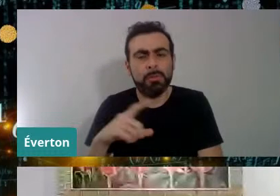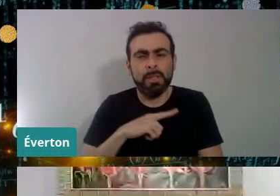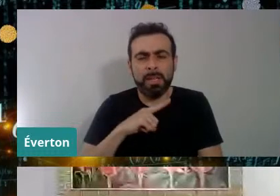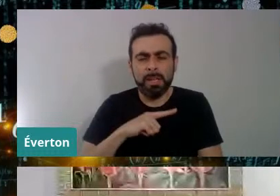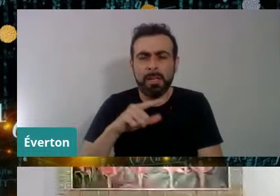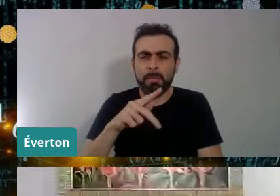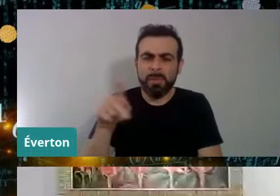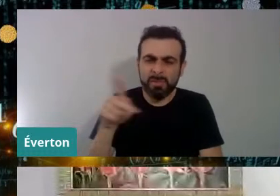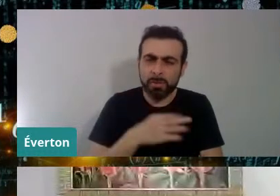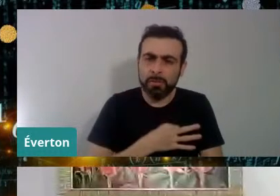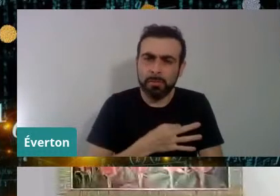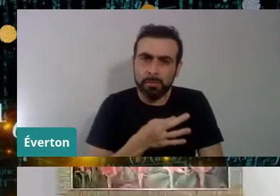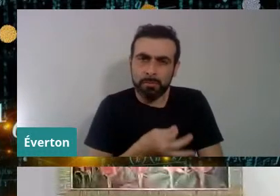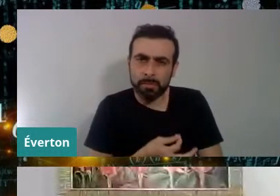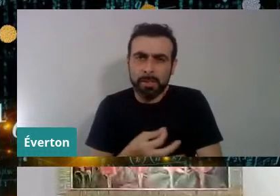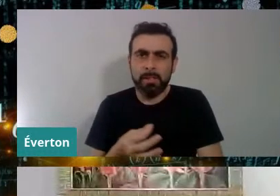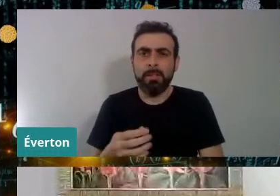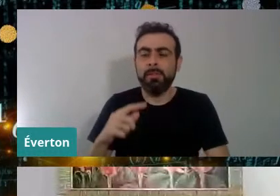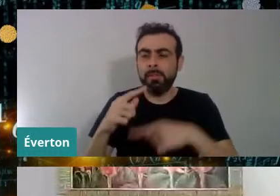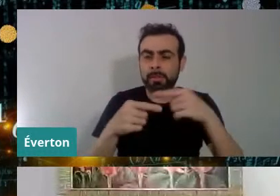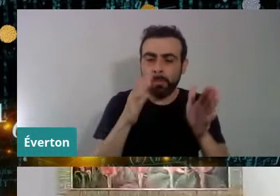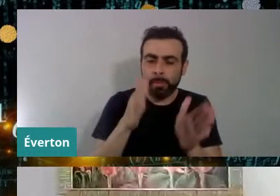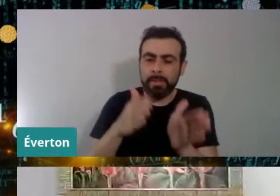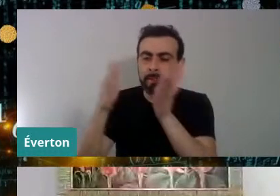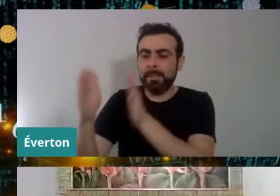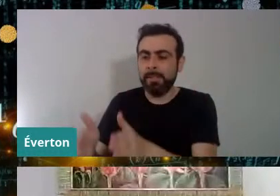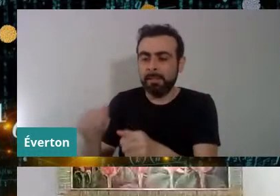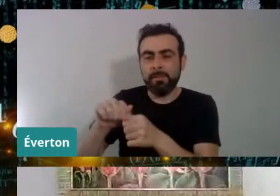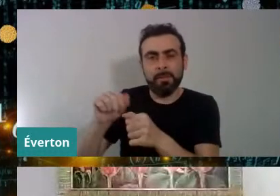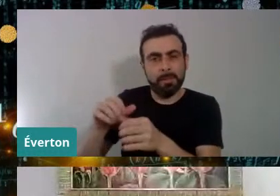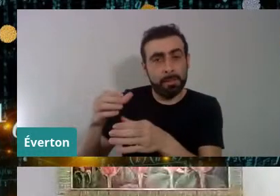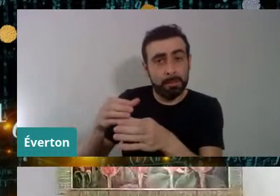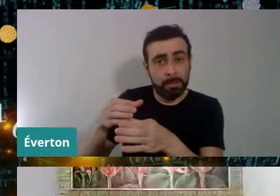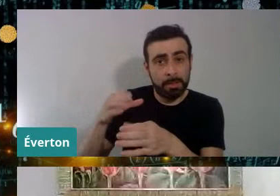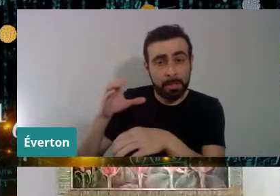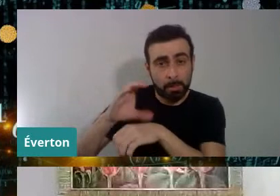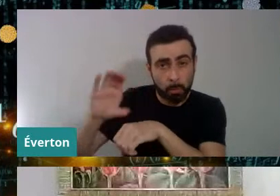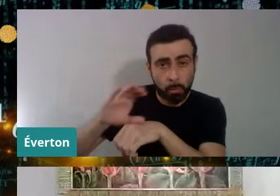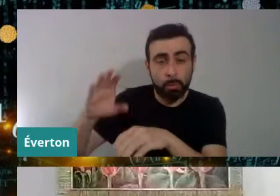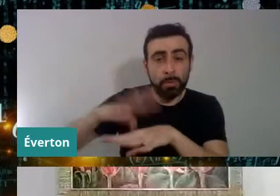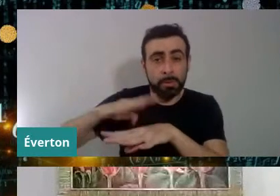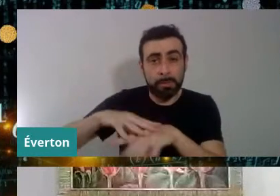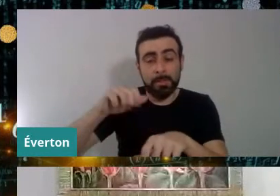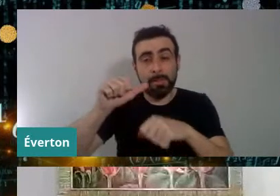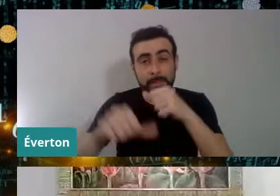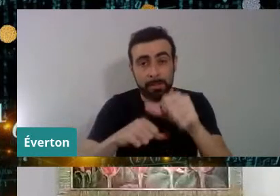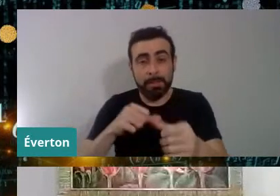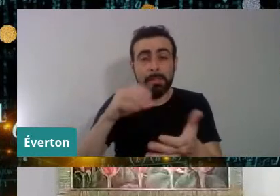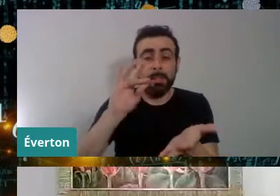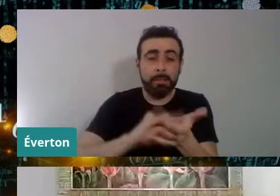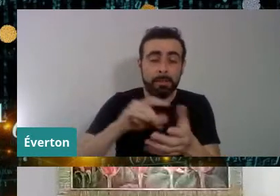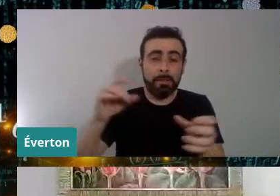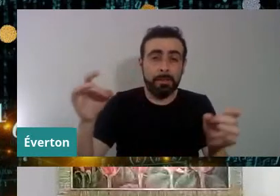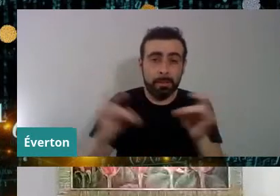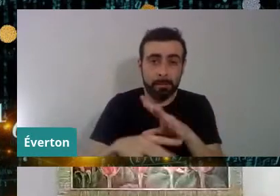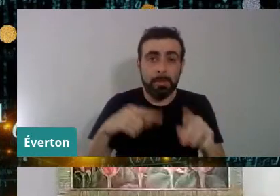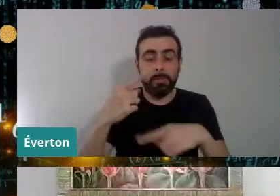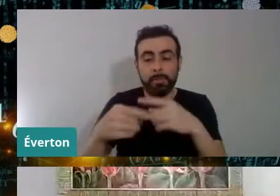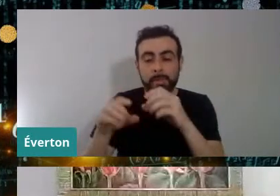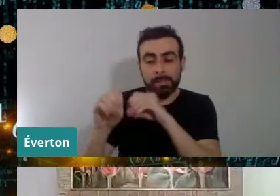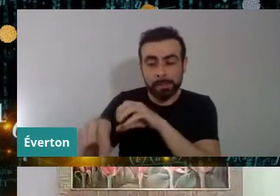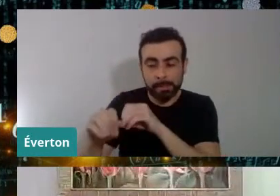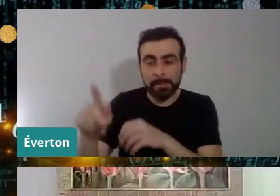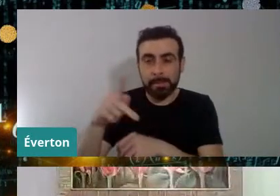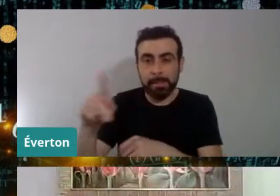né? Aí há um tempo, daí saía, fui fazer o curso de matemática, aí terminei a habilitação de matemática, aí voltei, dei aula um tempo no curso de